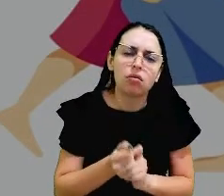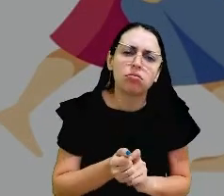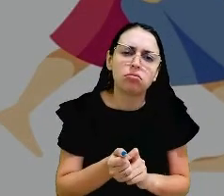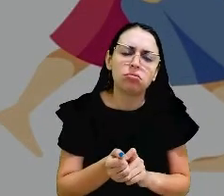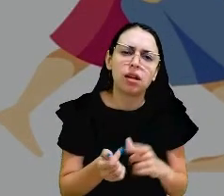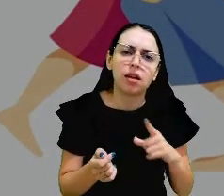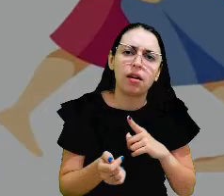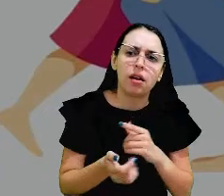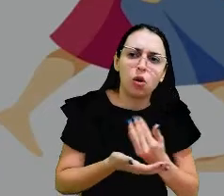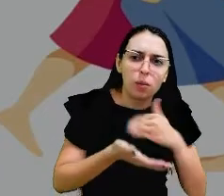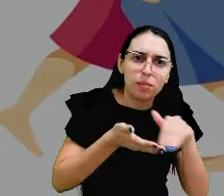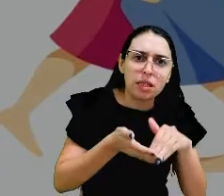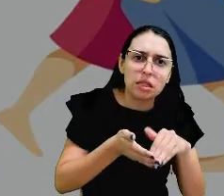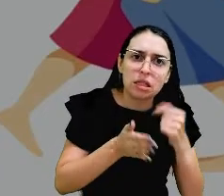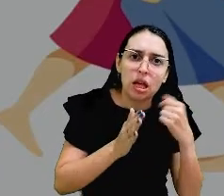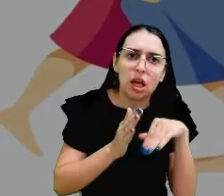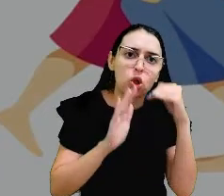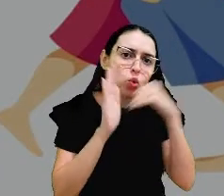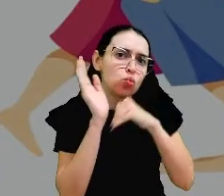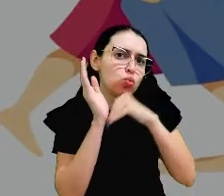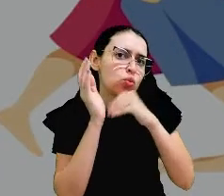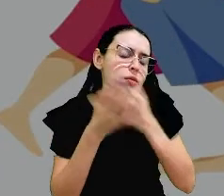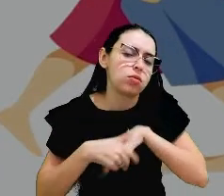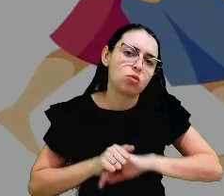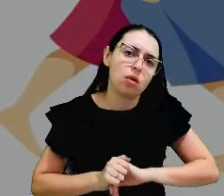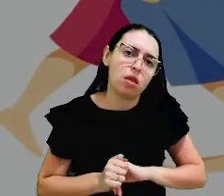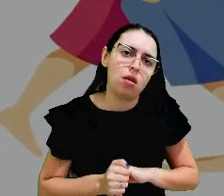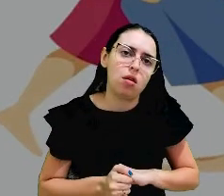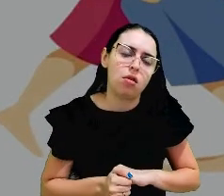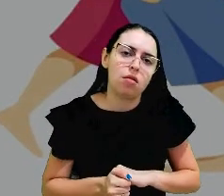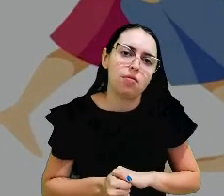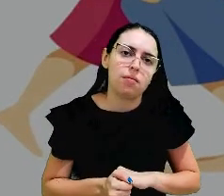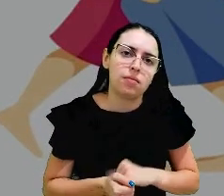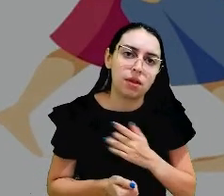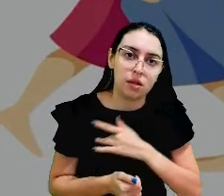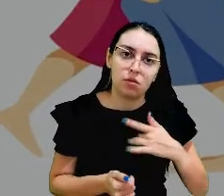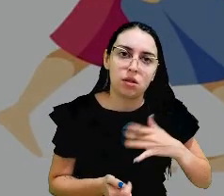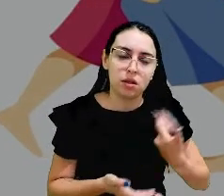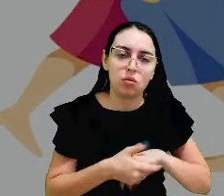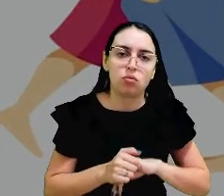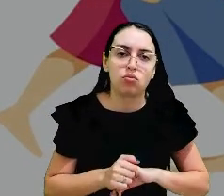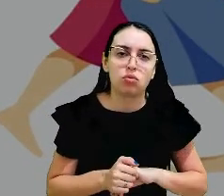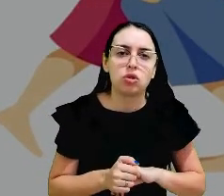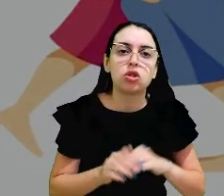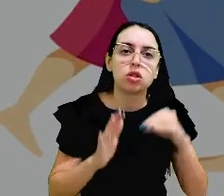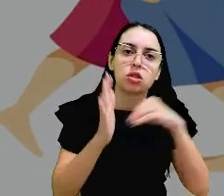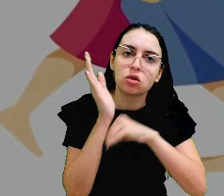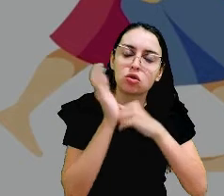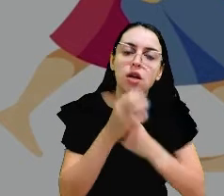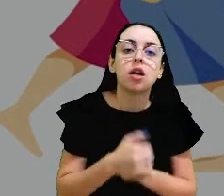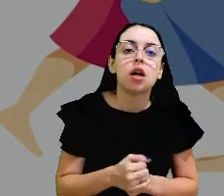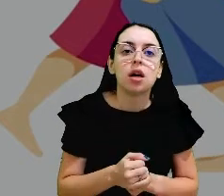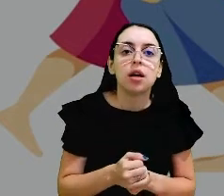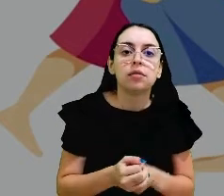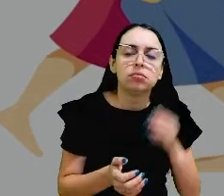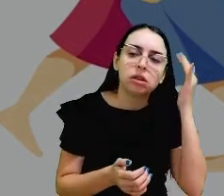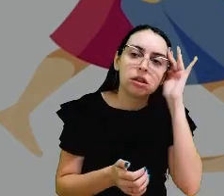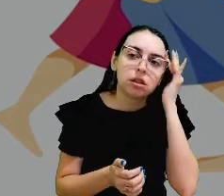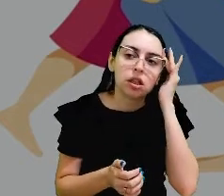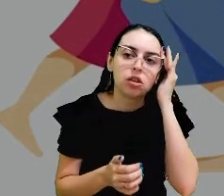até o Ministério da Saúde pretende ocultar? Entende-se por violência obstétrica toda ação ou